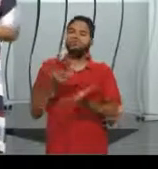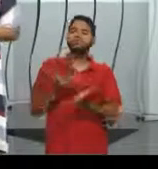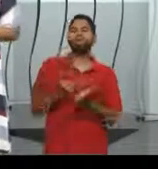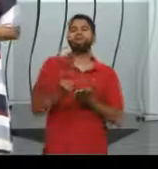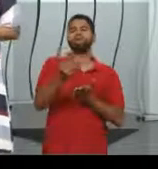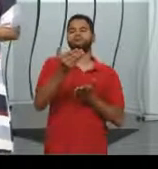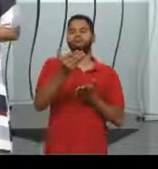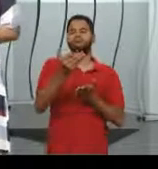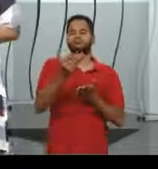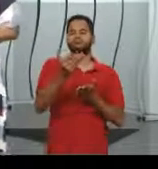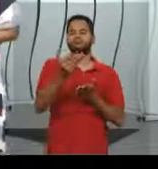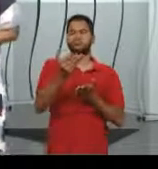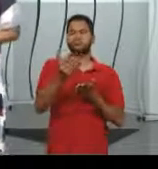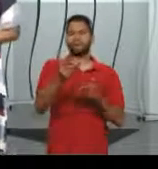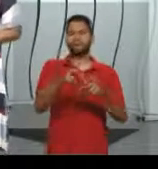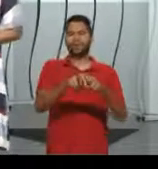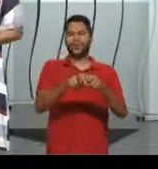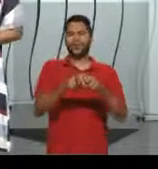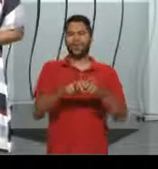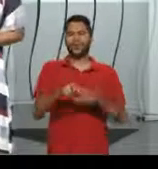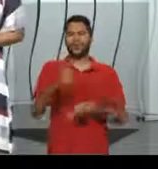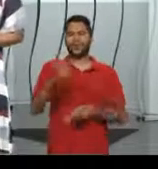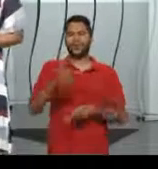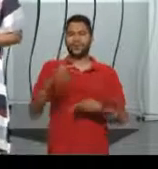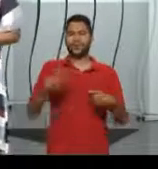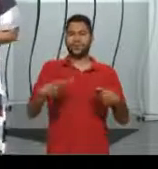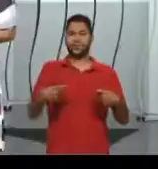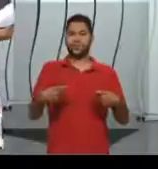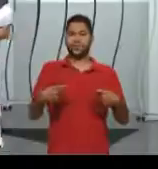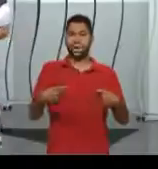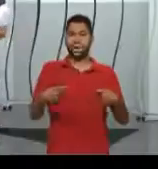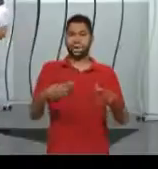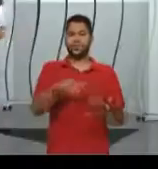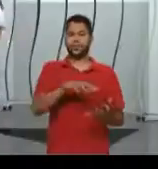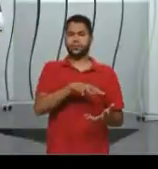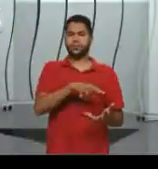após a Segunda Grande Guerra Mundial.